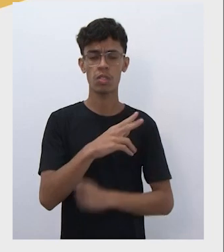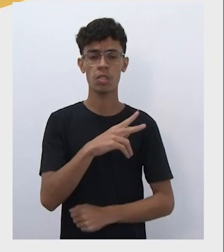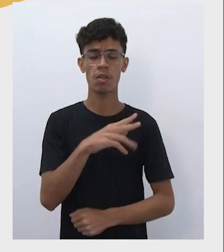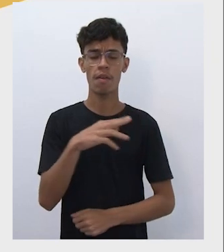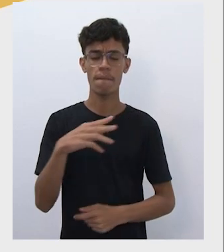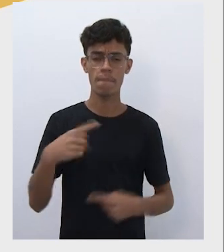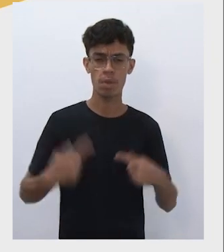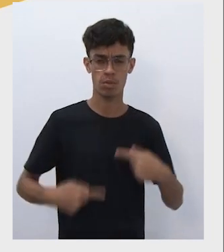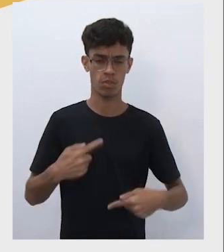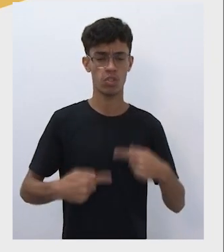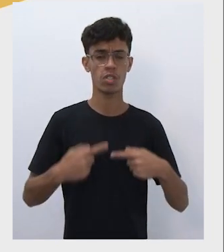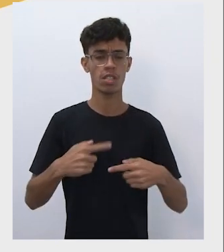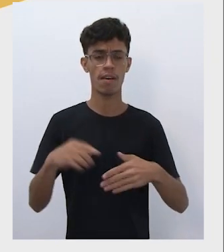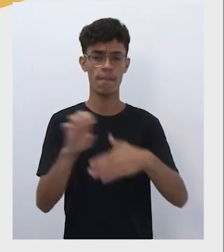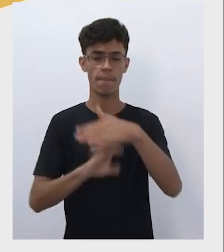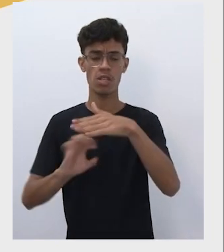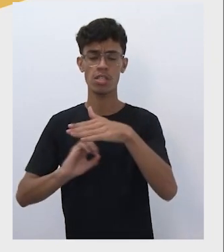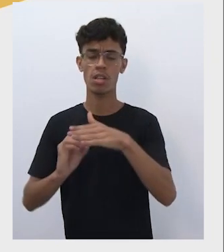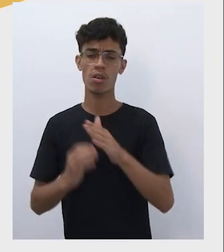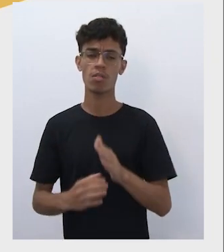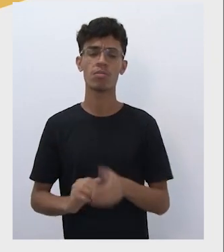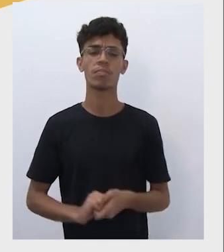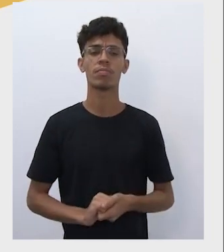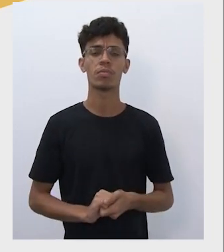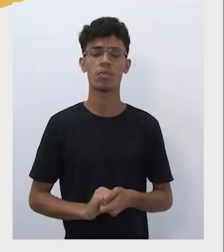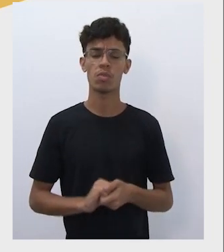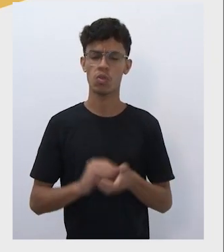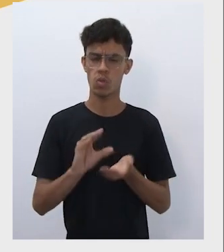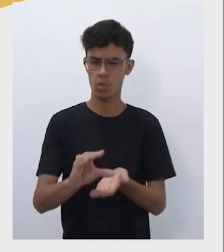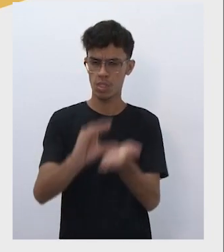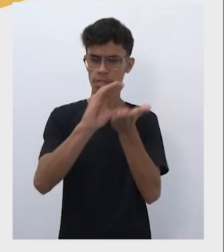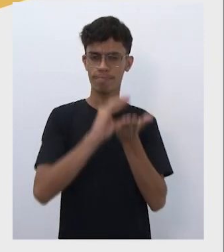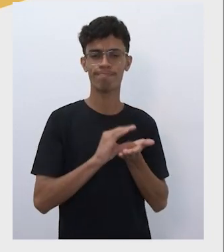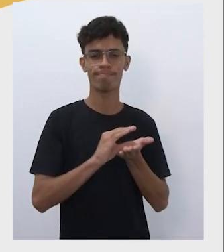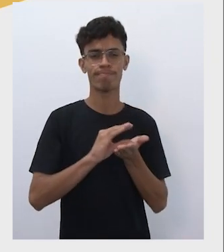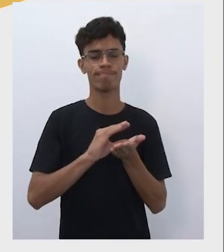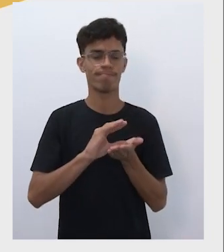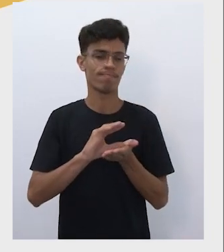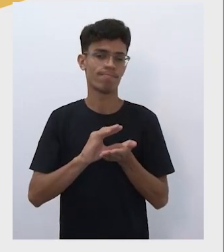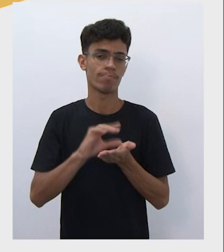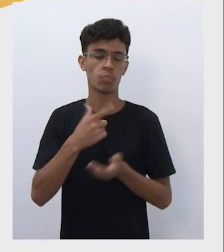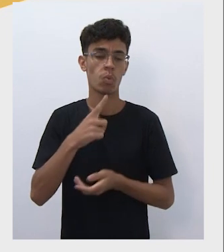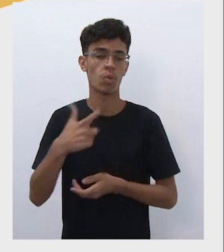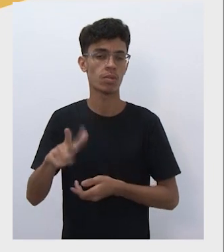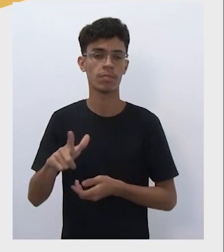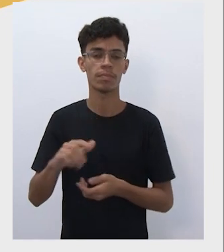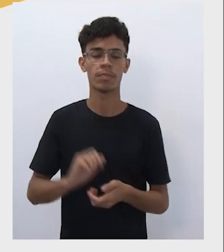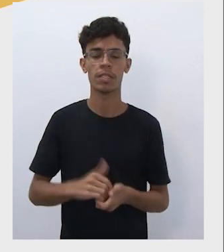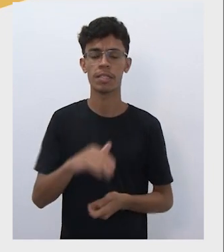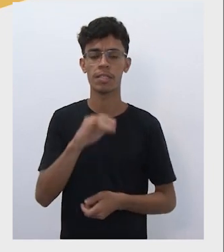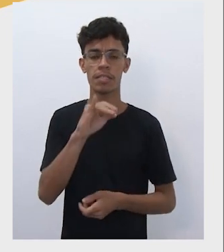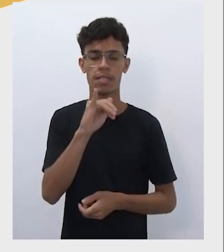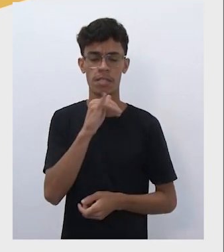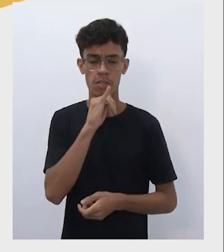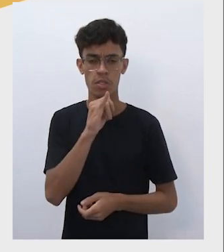empresas ou organizações sem fins de obtenção de lucro. Então, tem aí um exemplo, né, da